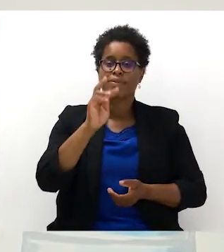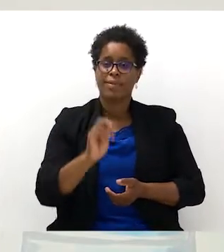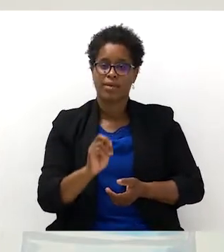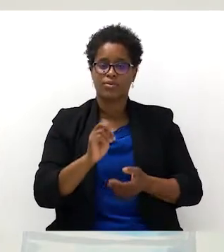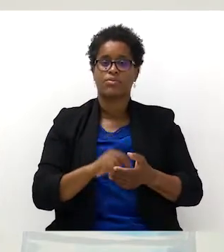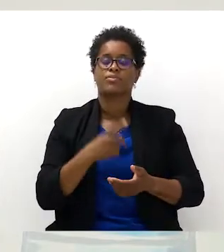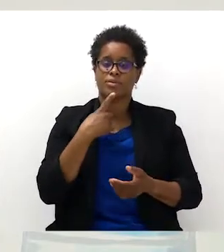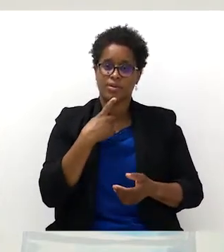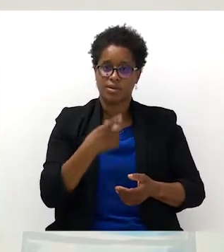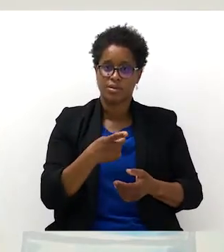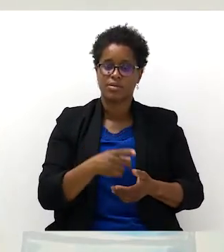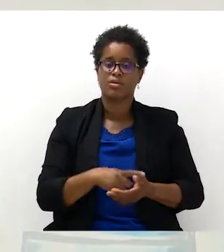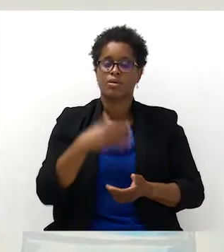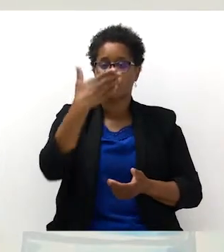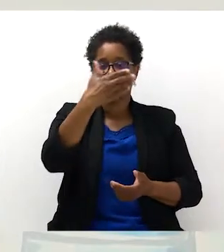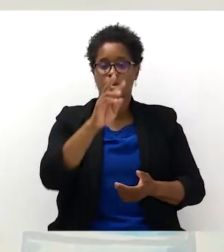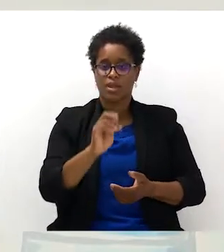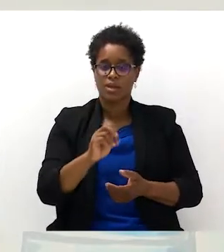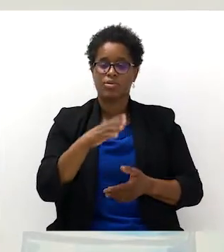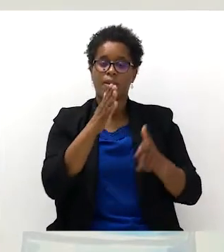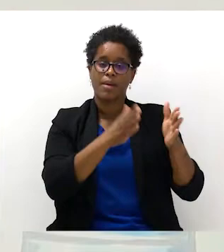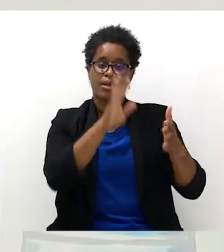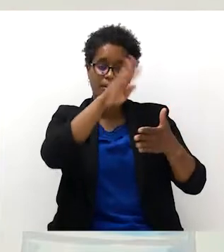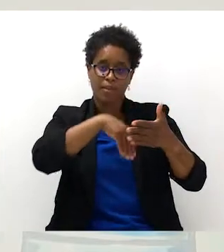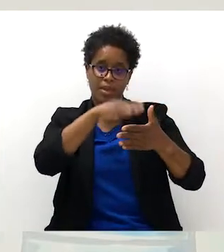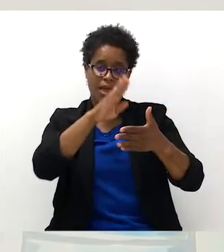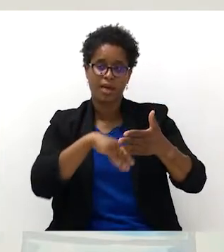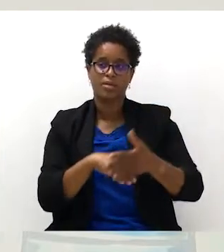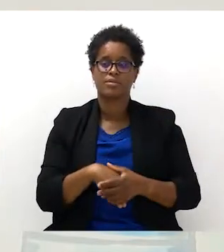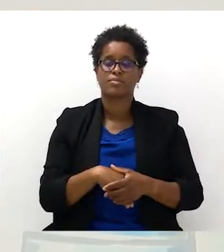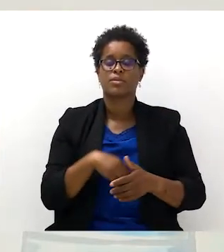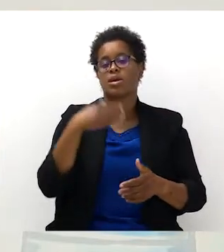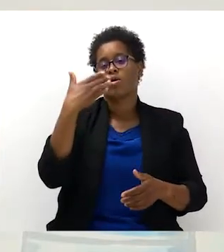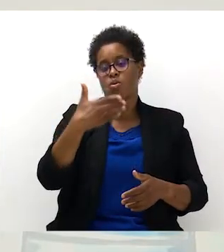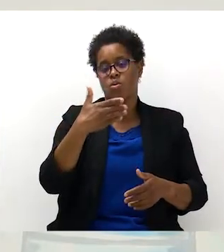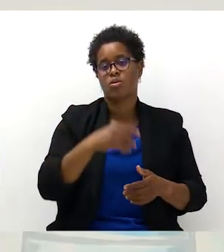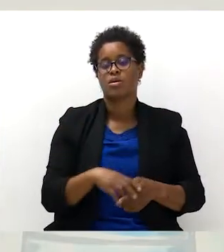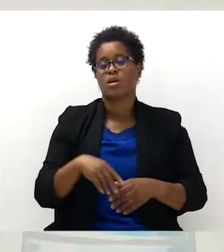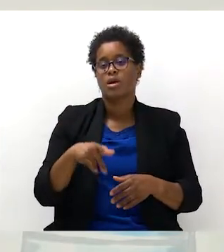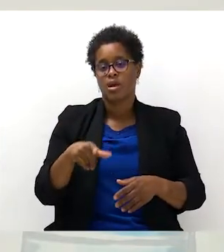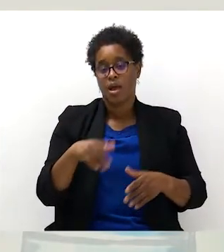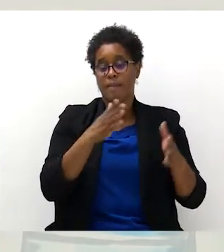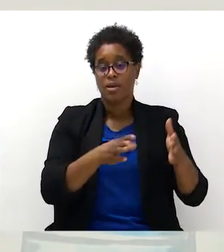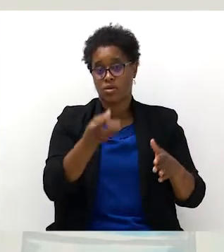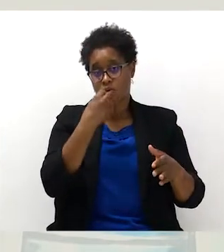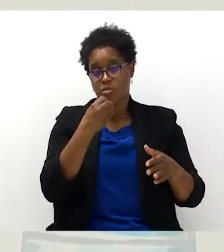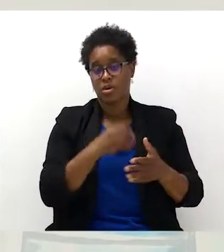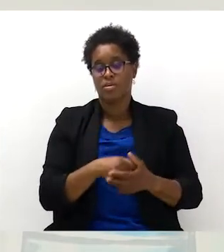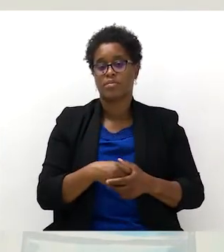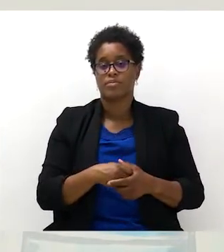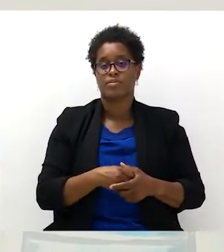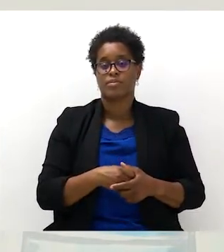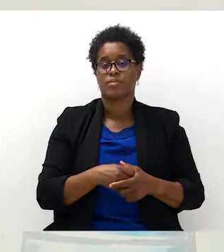1/3, certo? Aqui é 1/3, a parte pintada. Significa 1, a parte que eu já comi,